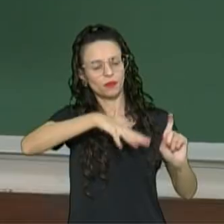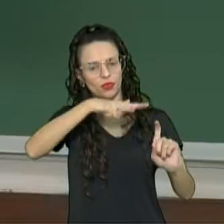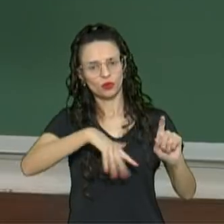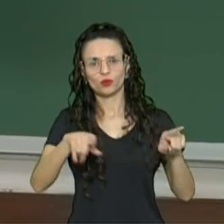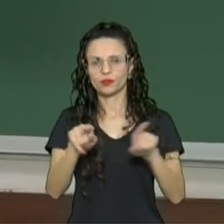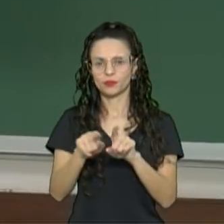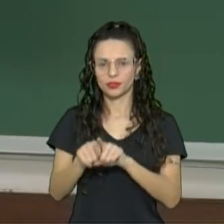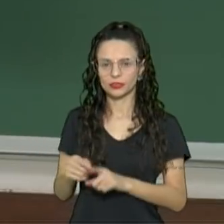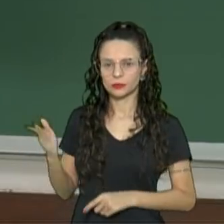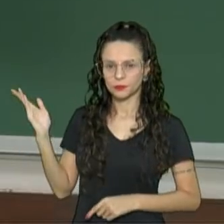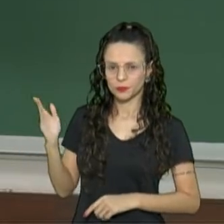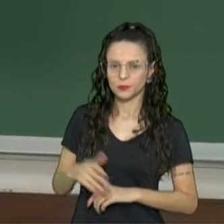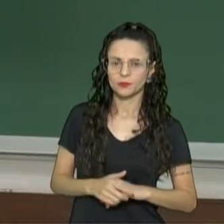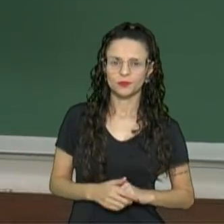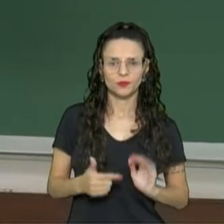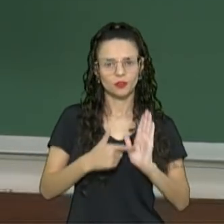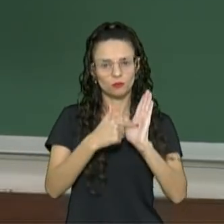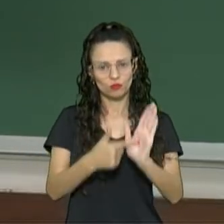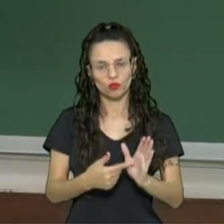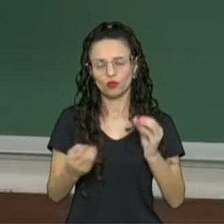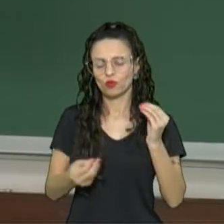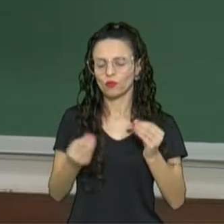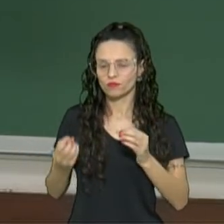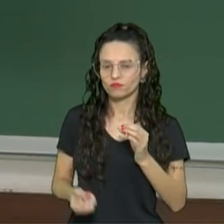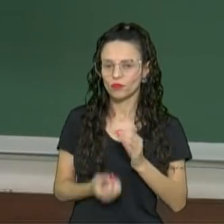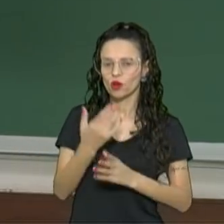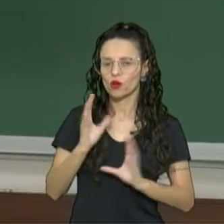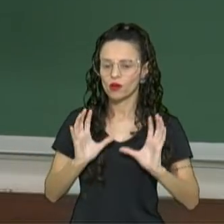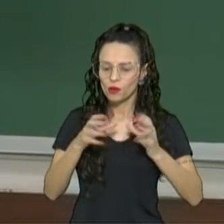essa representando a origem dos povos caigangue.